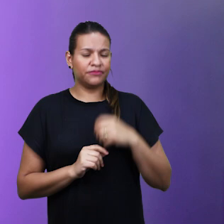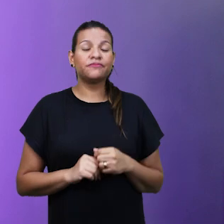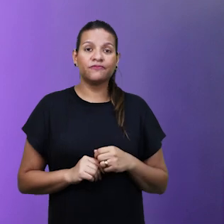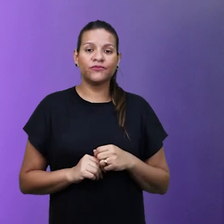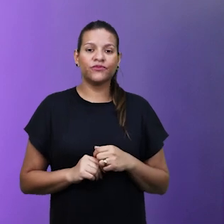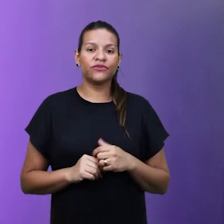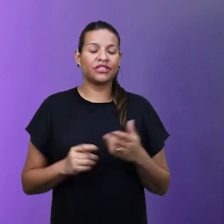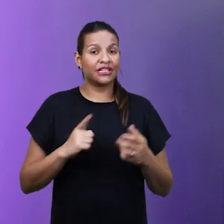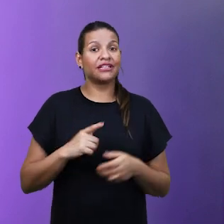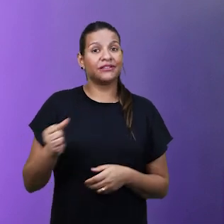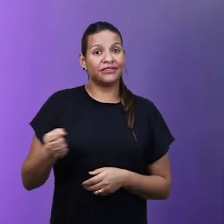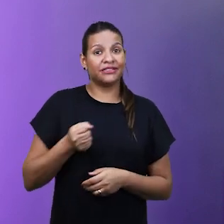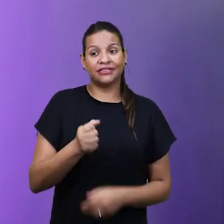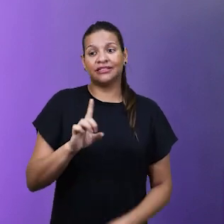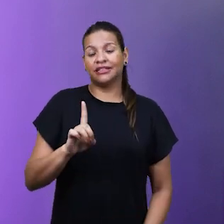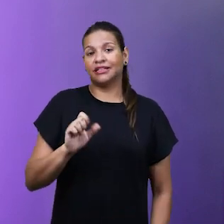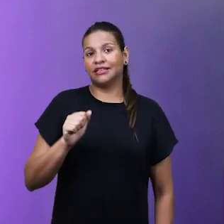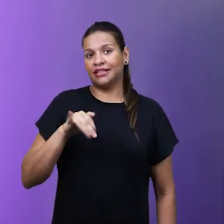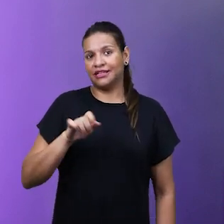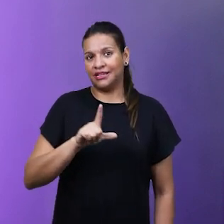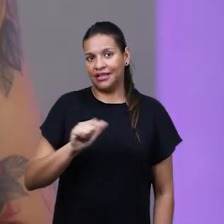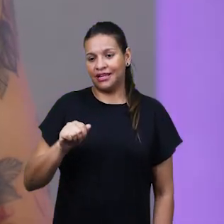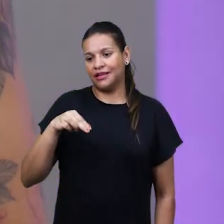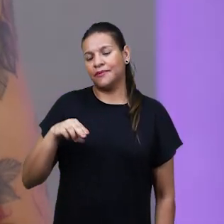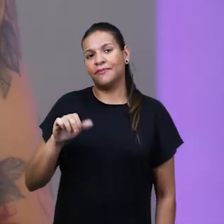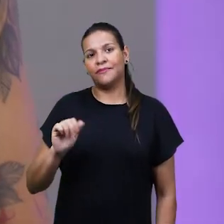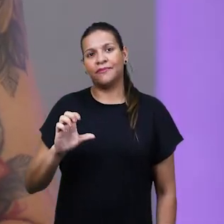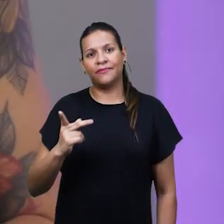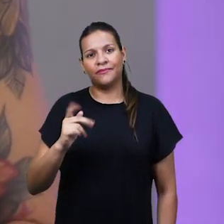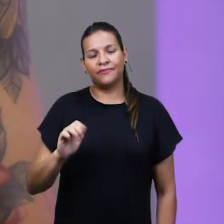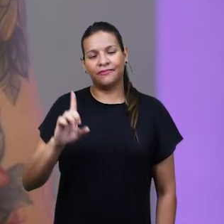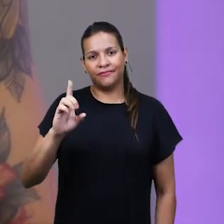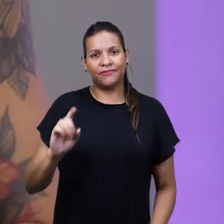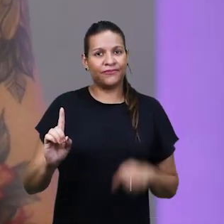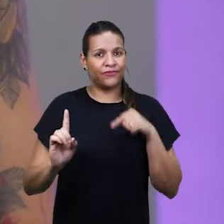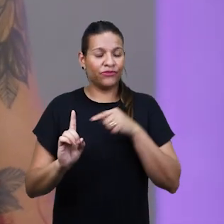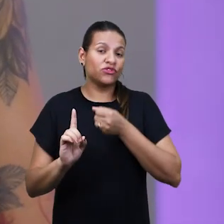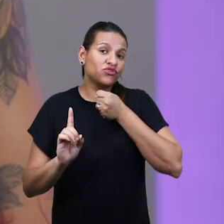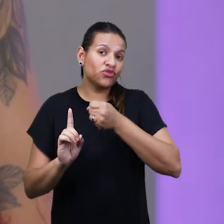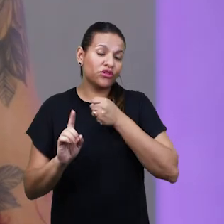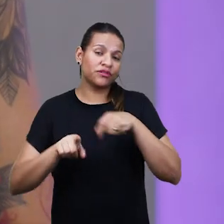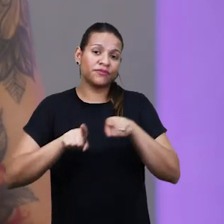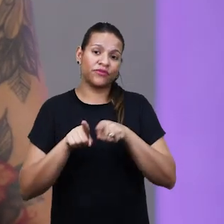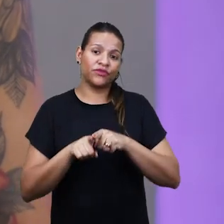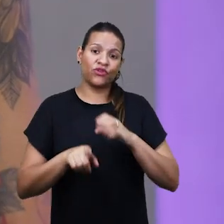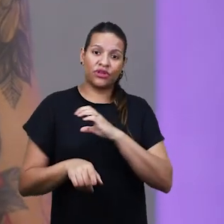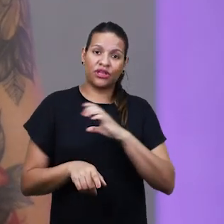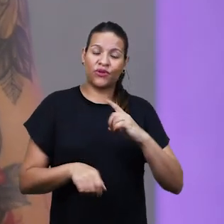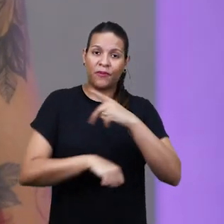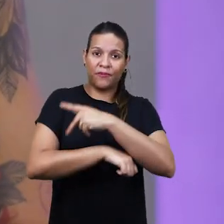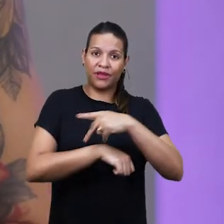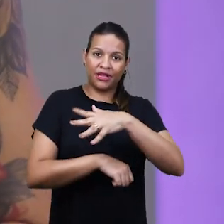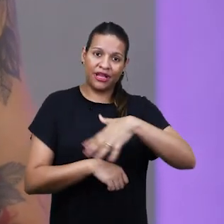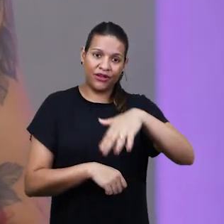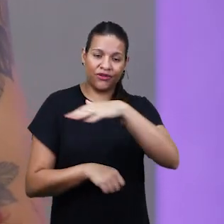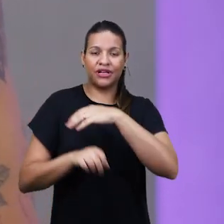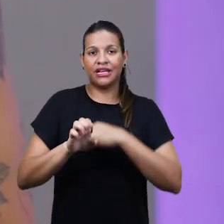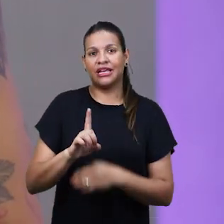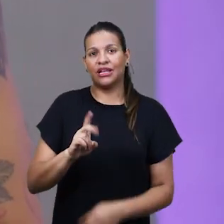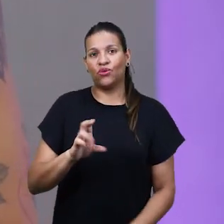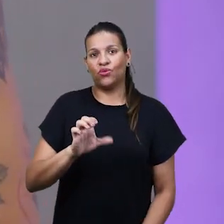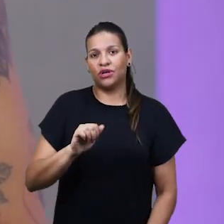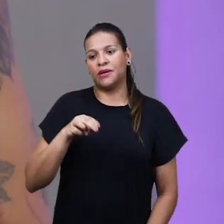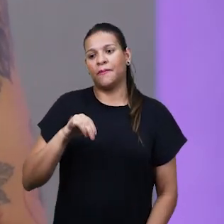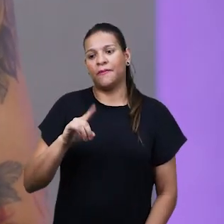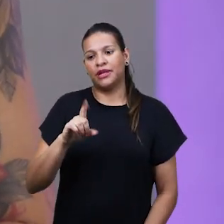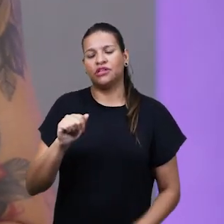falar sobre isso, trouxemos Daniela Machado, jornalista e coordenadora pedagógica do Educa Mídia. Com mais de 20